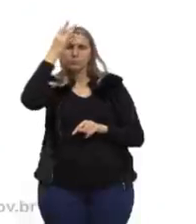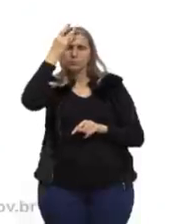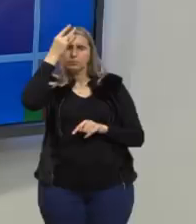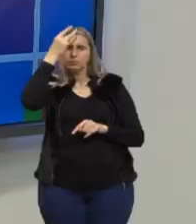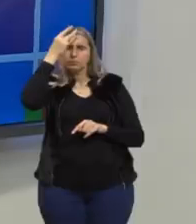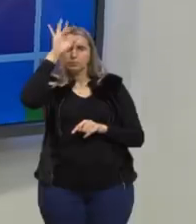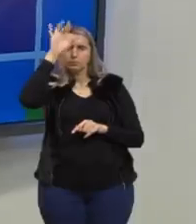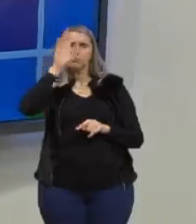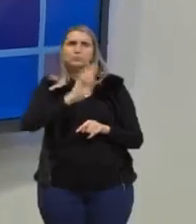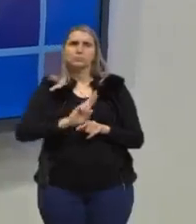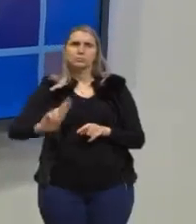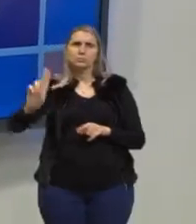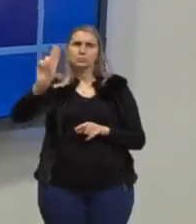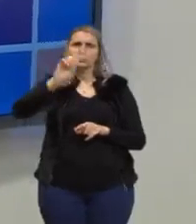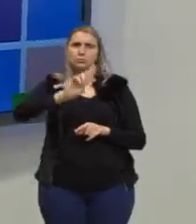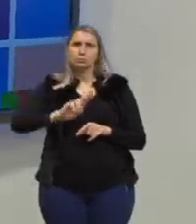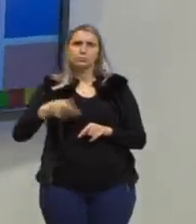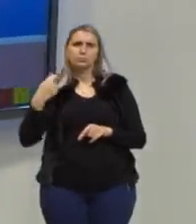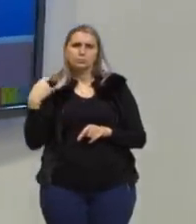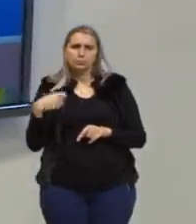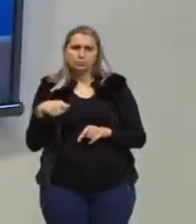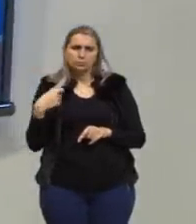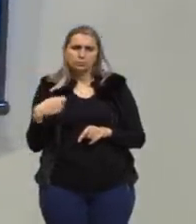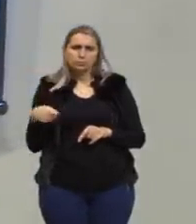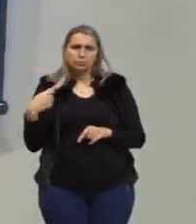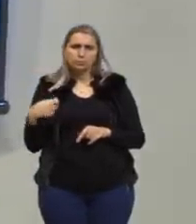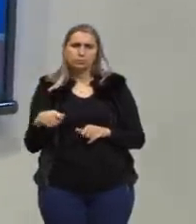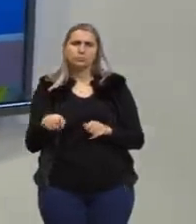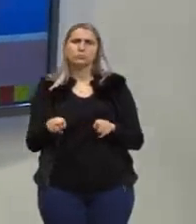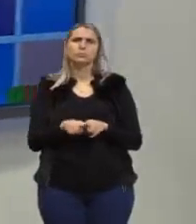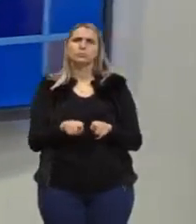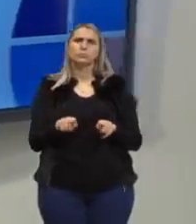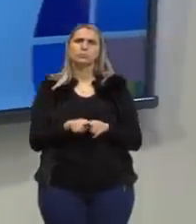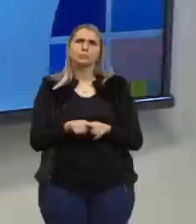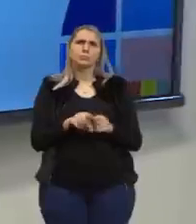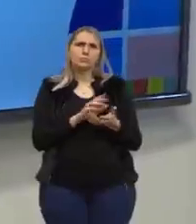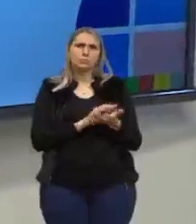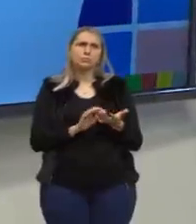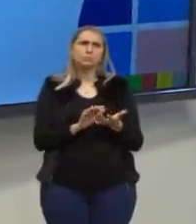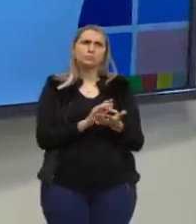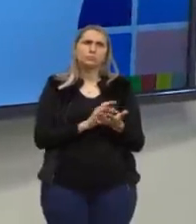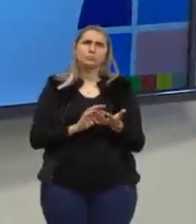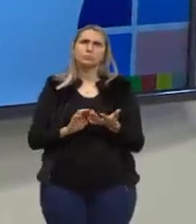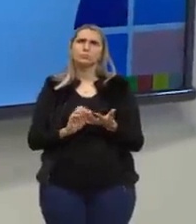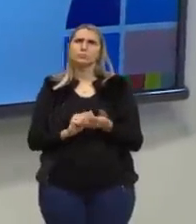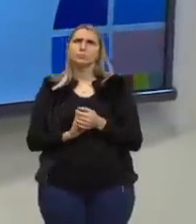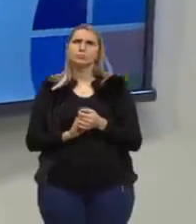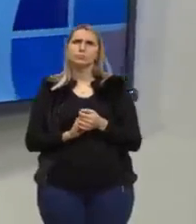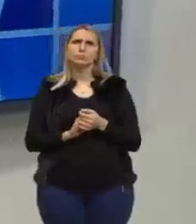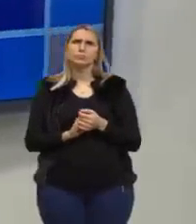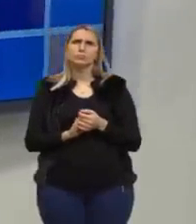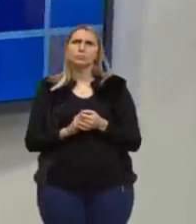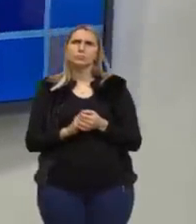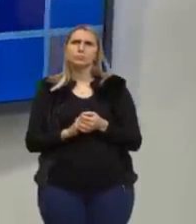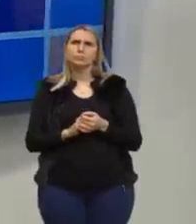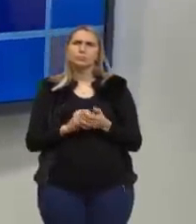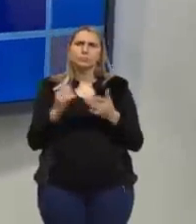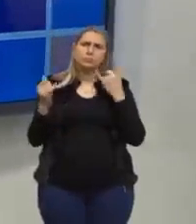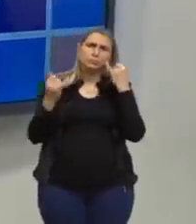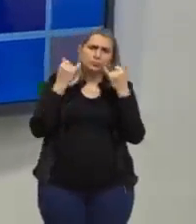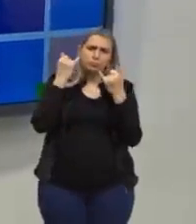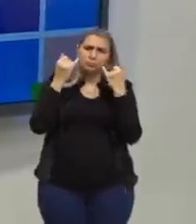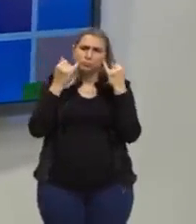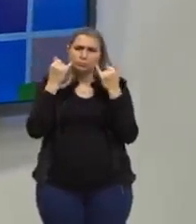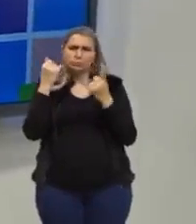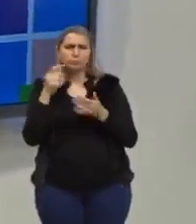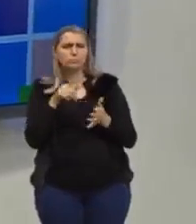usar, sempre que eu precisar também, né? Vou fazer um cálculo mais que precisa de agilidade, tá rápido. As informações